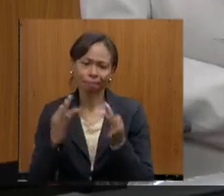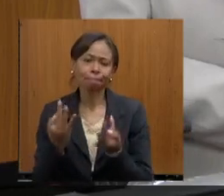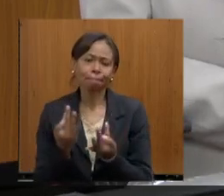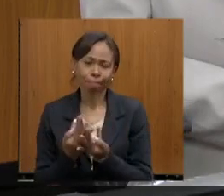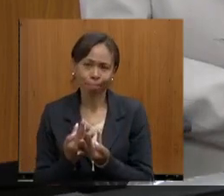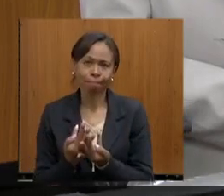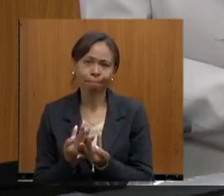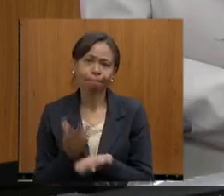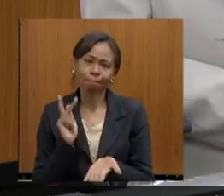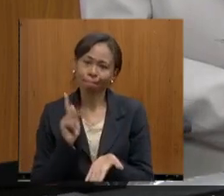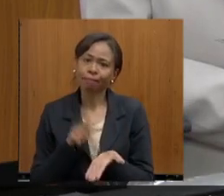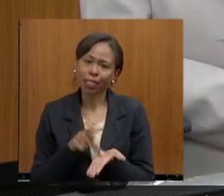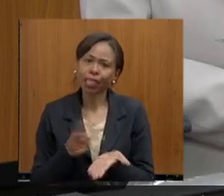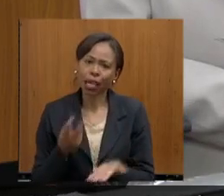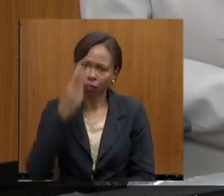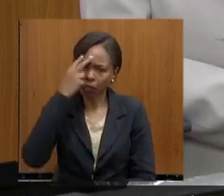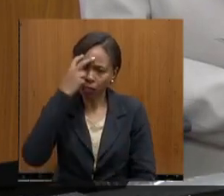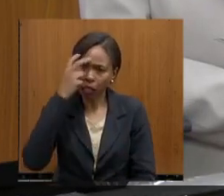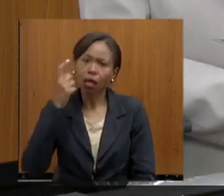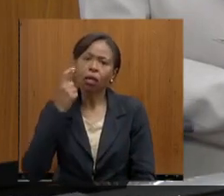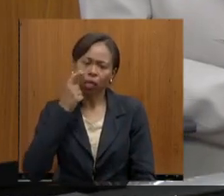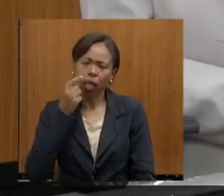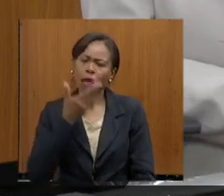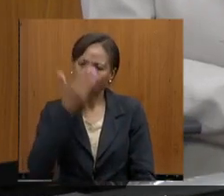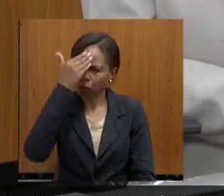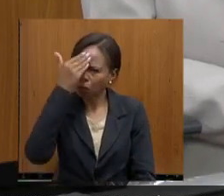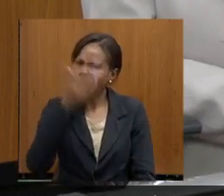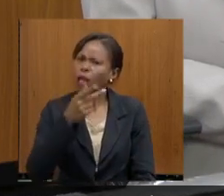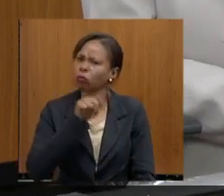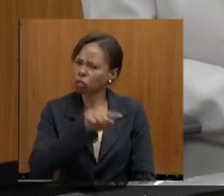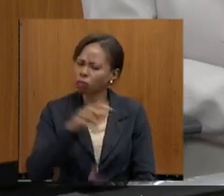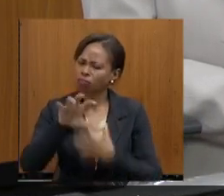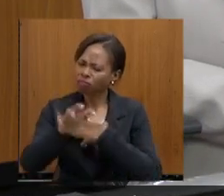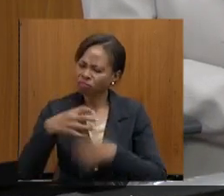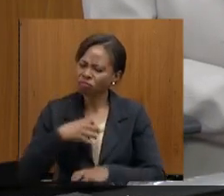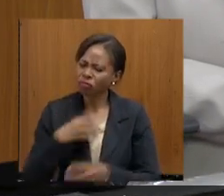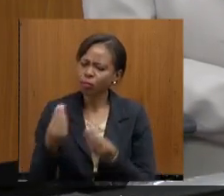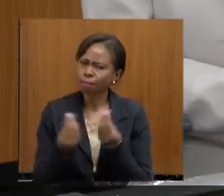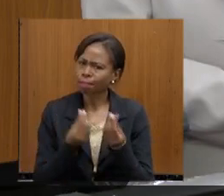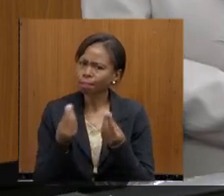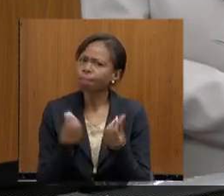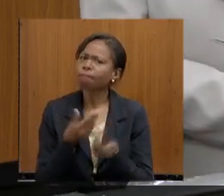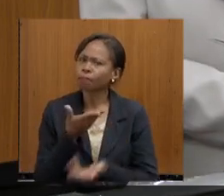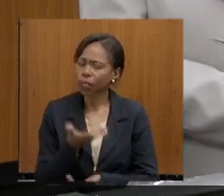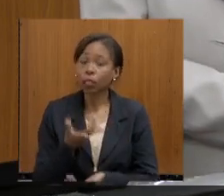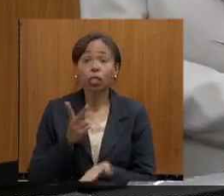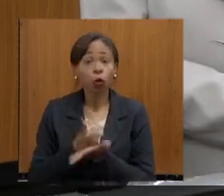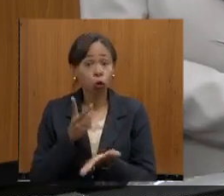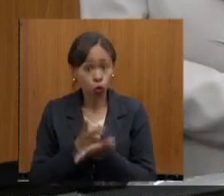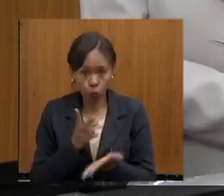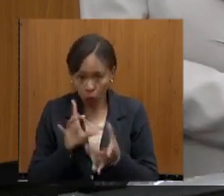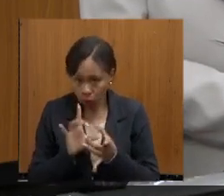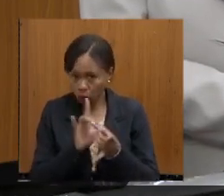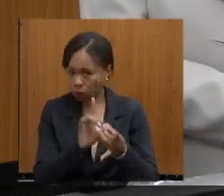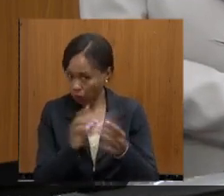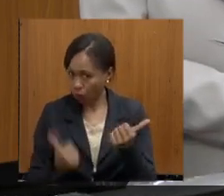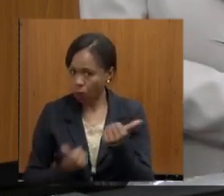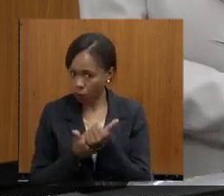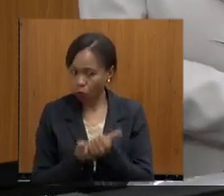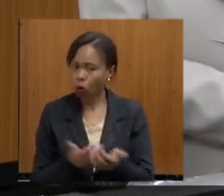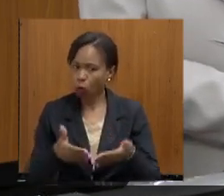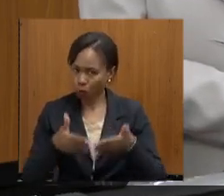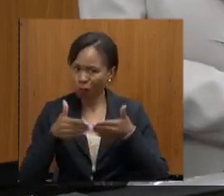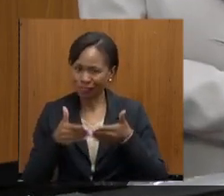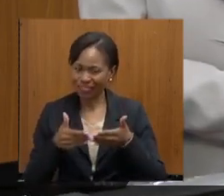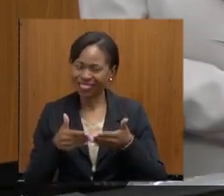Zé Guilherme Ah tá porque eu sou a sensibilidade e Queremos continuar contando com o seu apoio para a